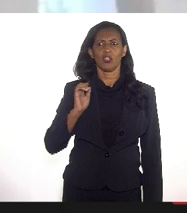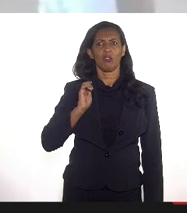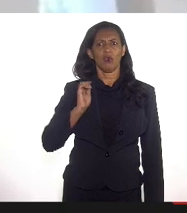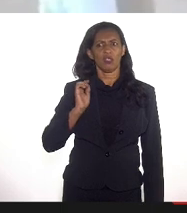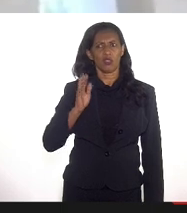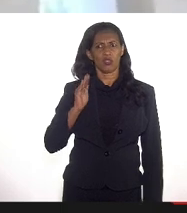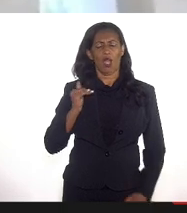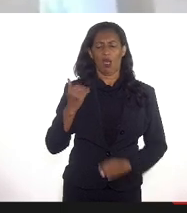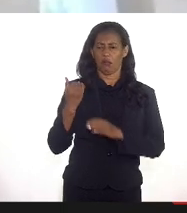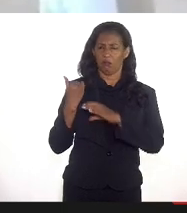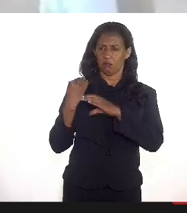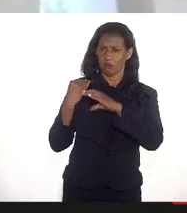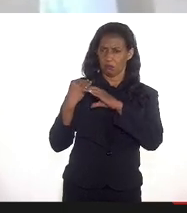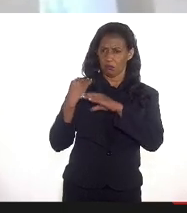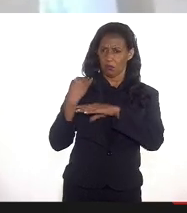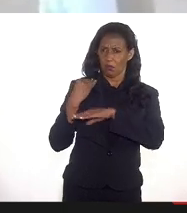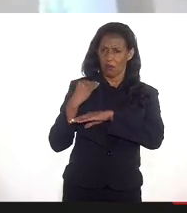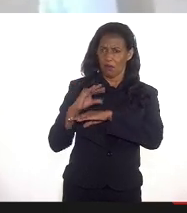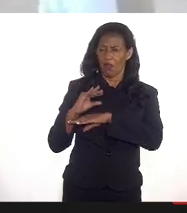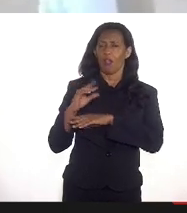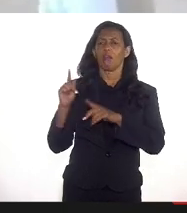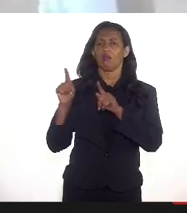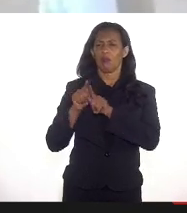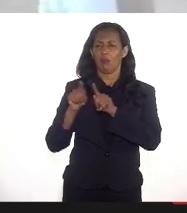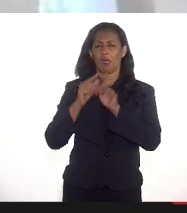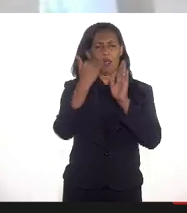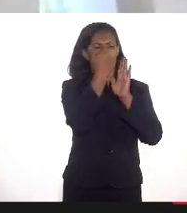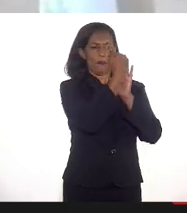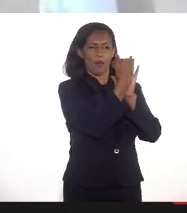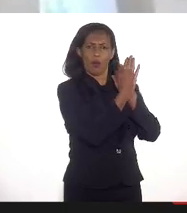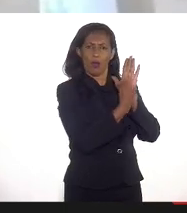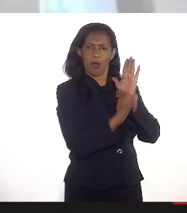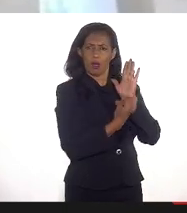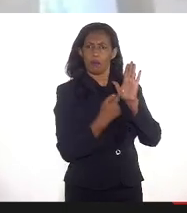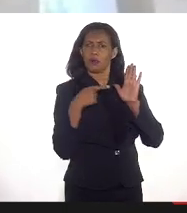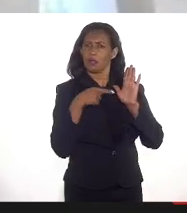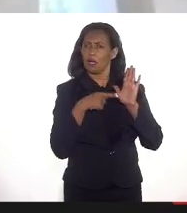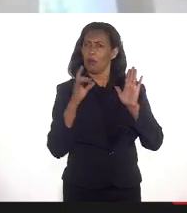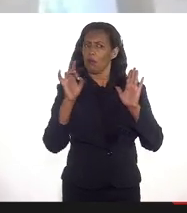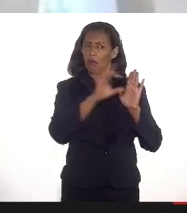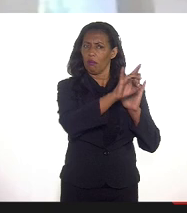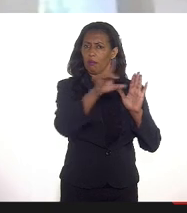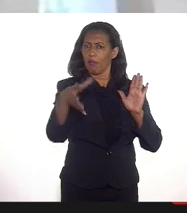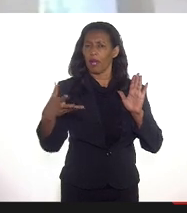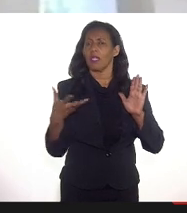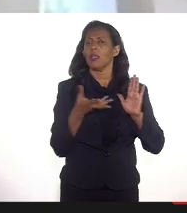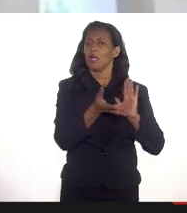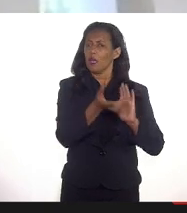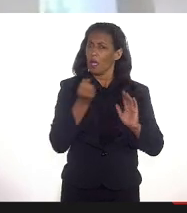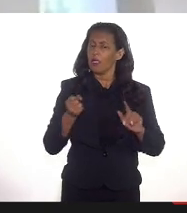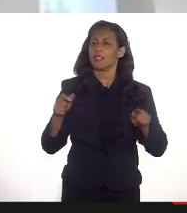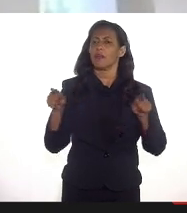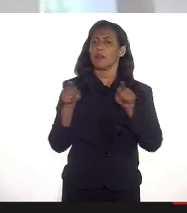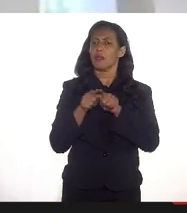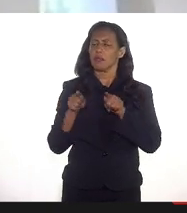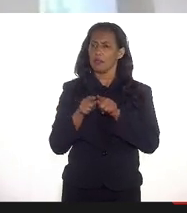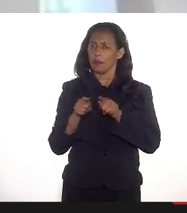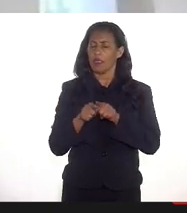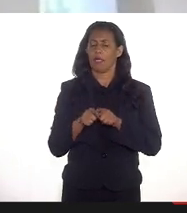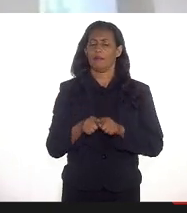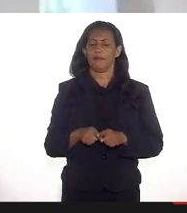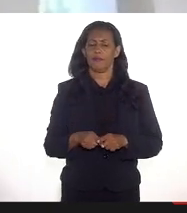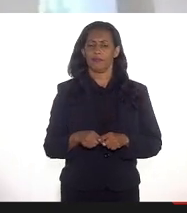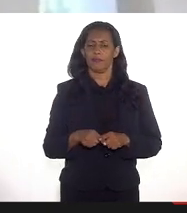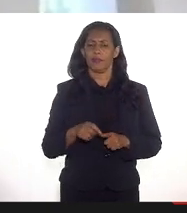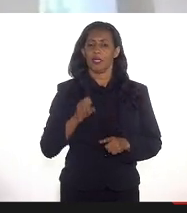já enviou, eu já enviei ontem a programação de desembolso, para receber numa próxima programação de desembolso do Estado. Ou se não receberem amanhã,